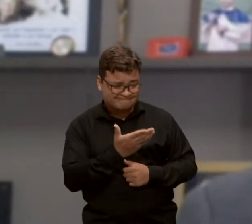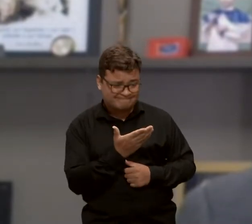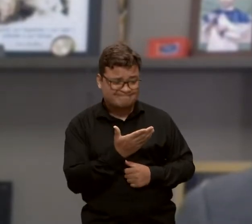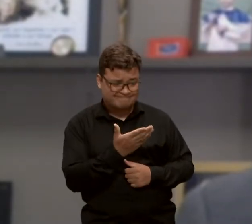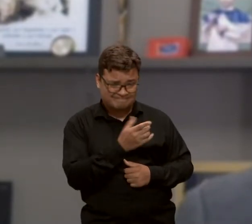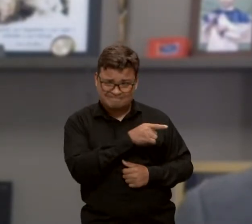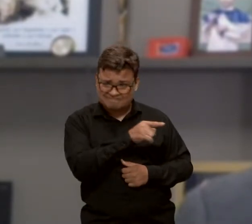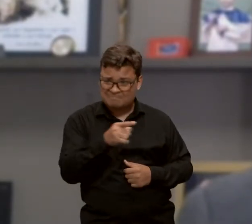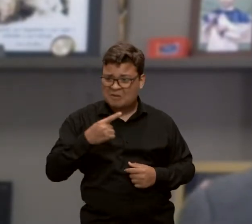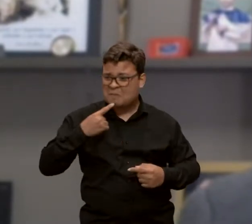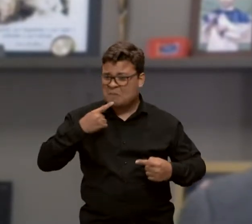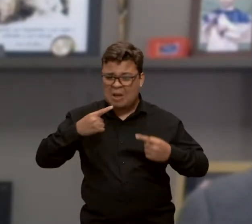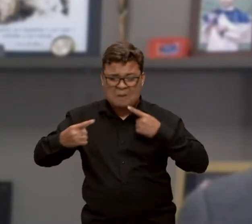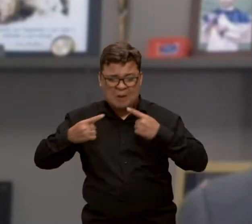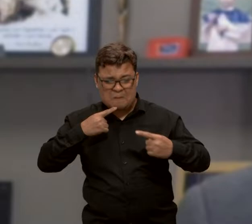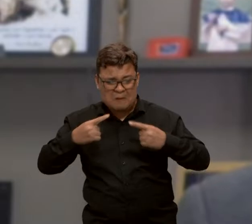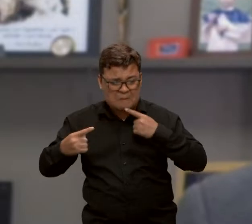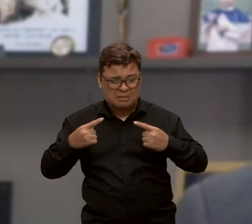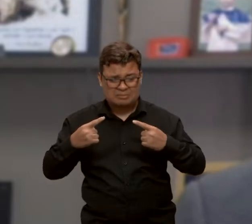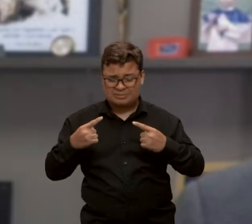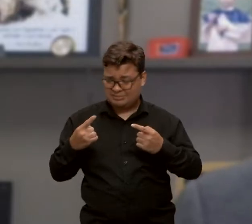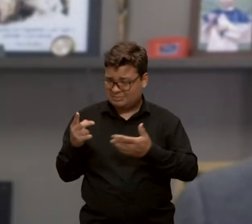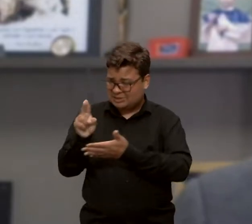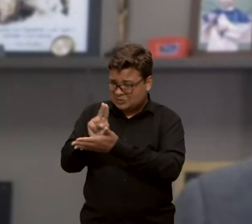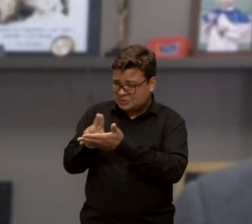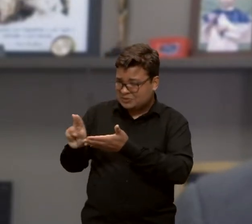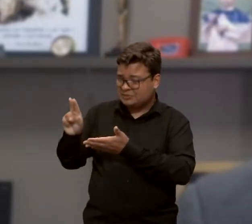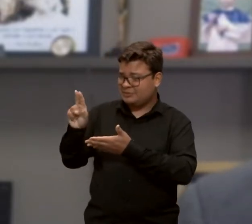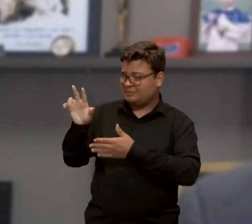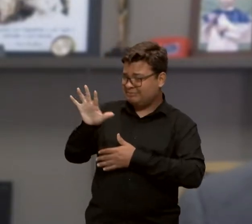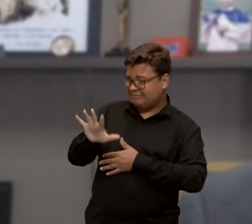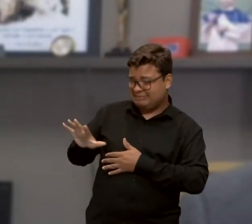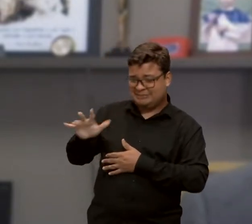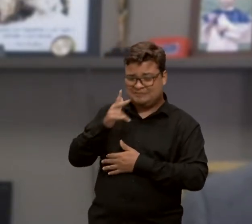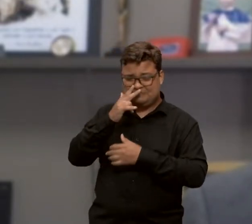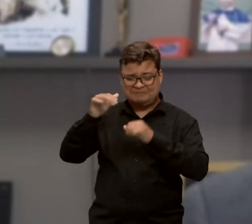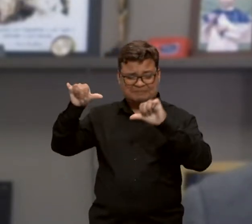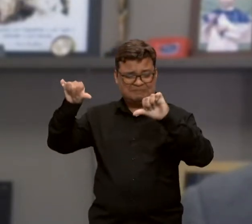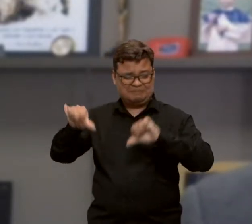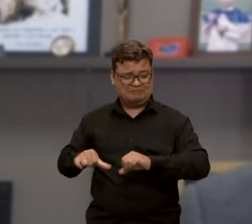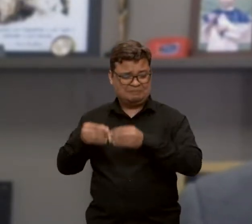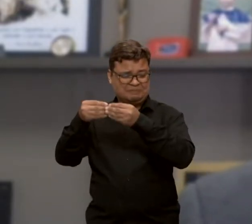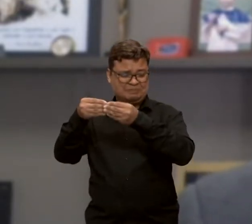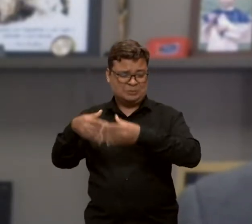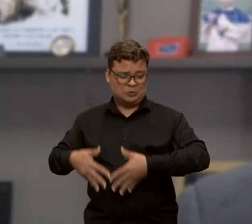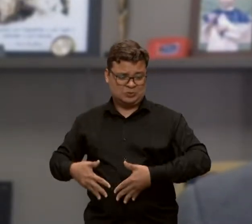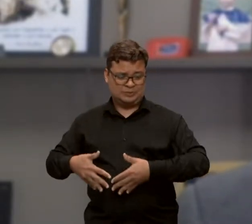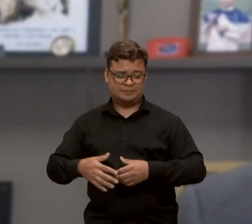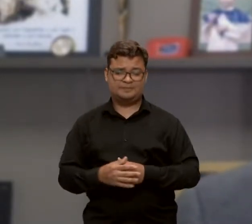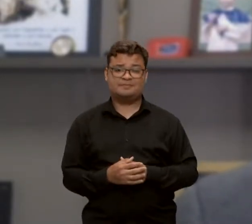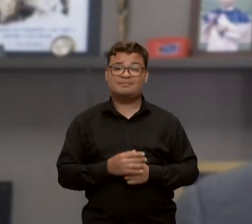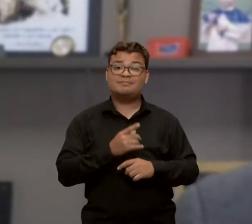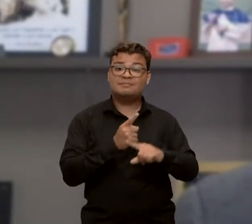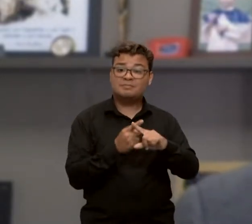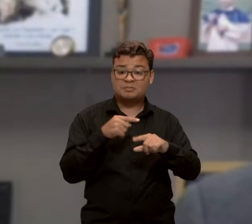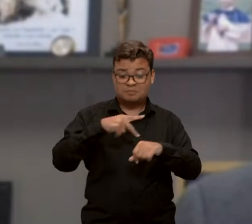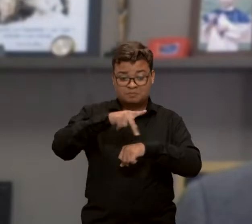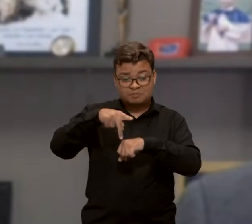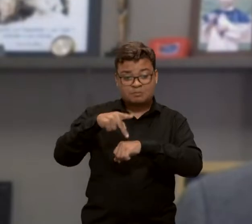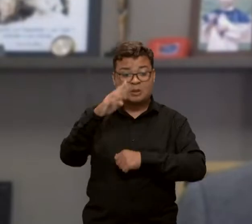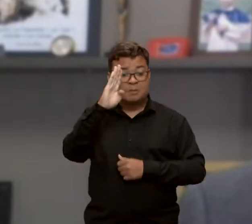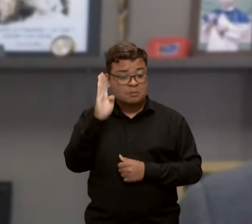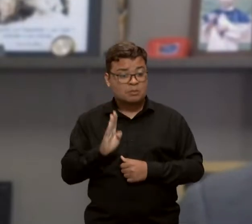prejudicial para a imagem das universidades, até porque no Brasil a gente tem universidades que têm uma